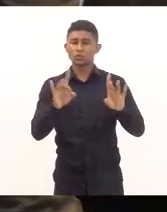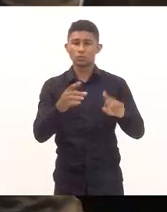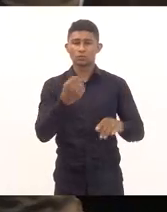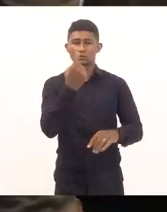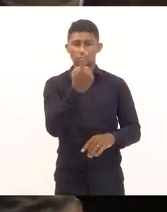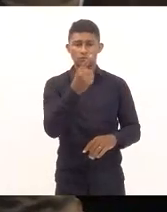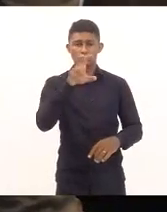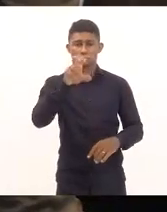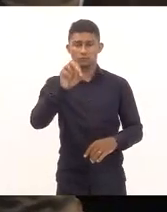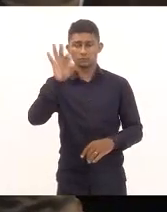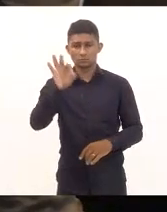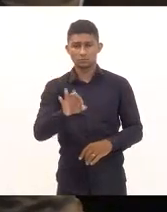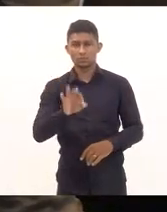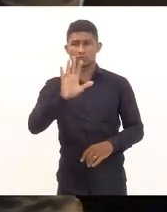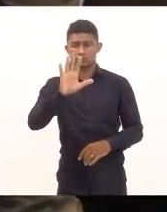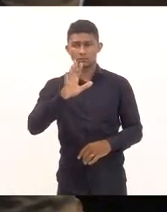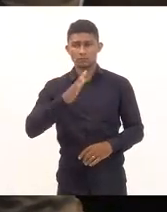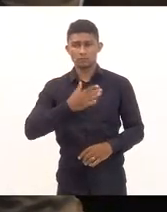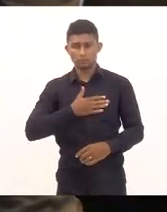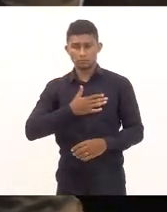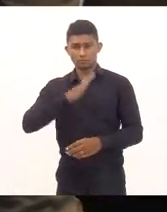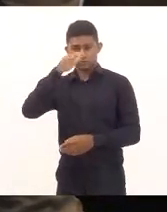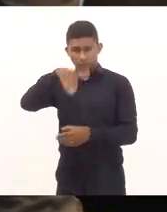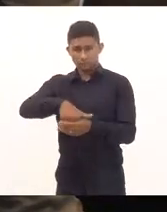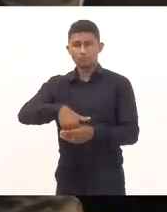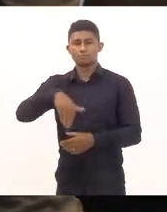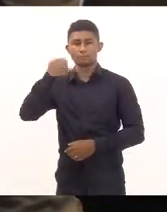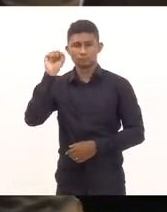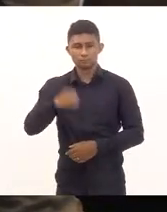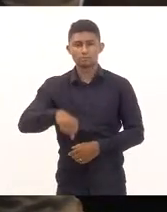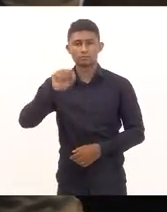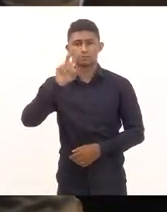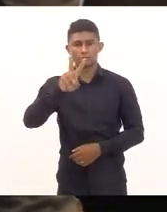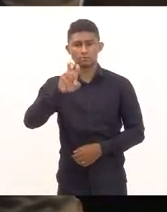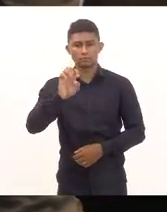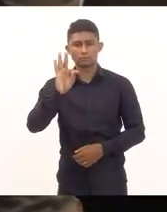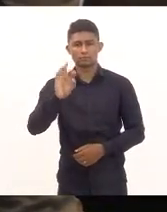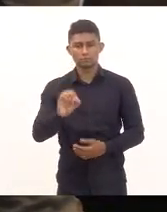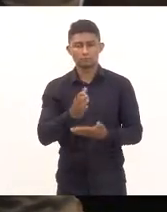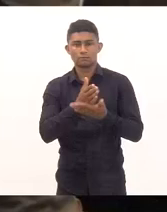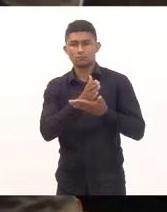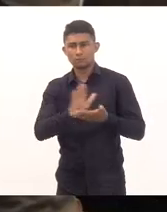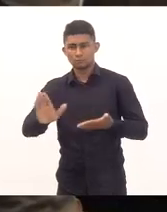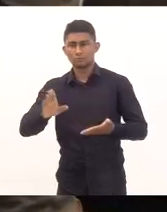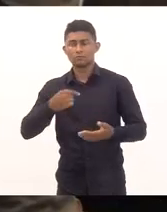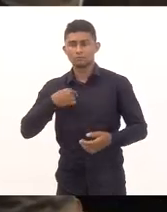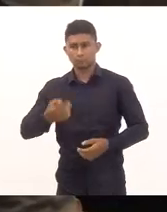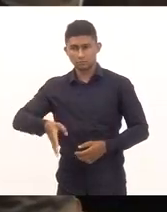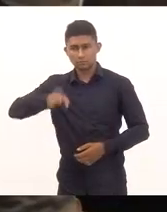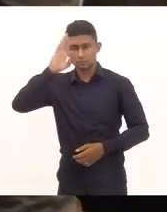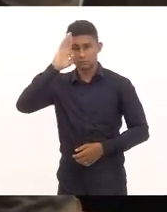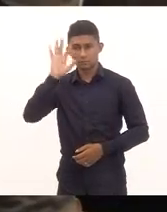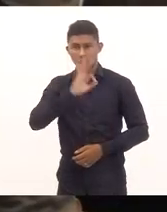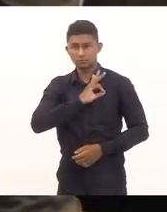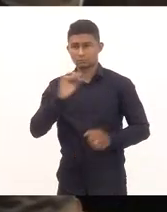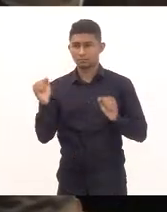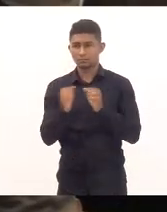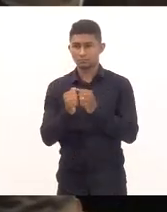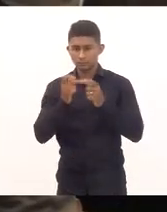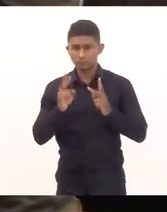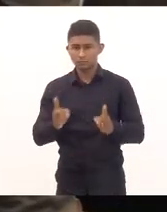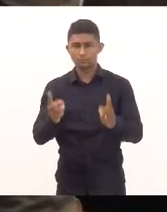150%, mas tudo bem. Meu voto foi sim, pela derrubada do veto, sou tropa. Para concluir, por favor. Muito